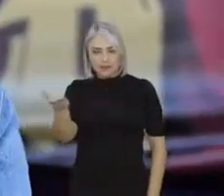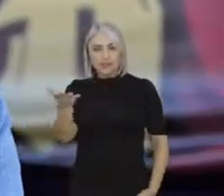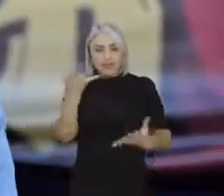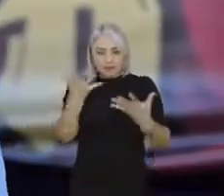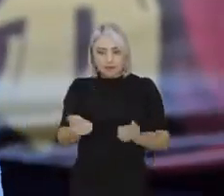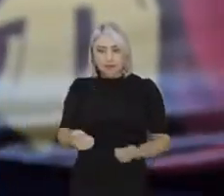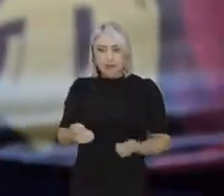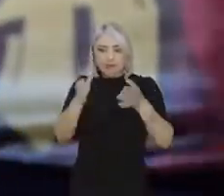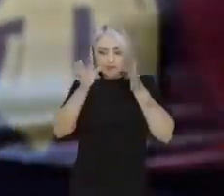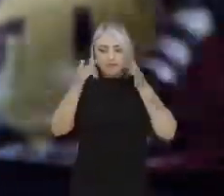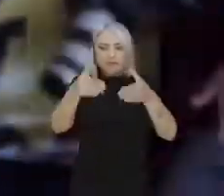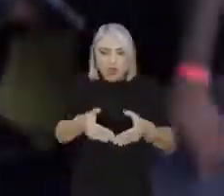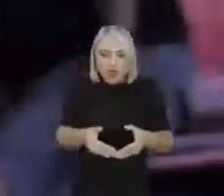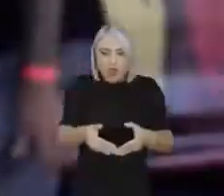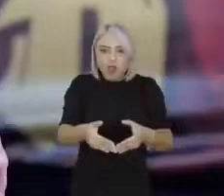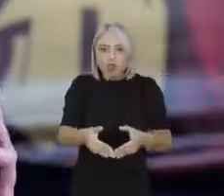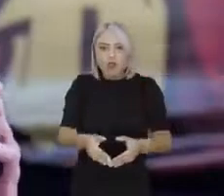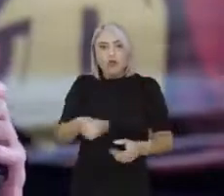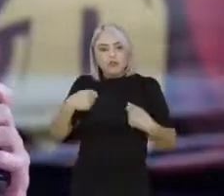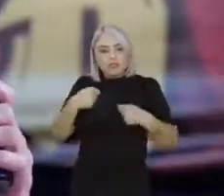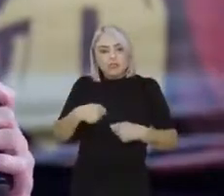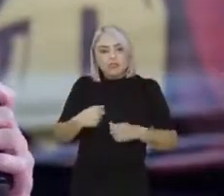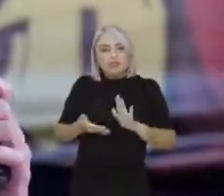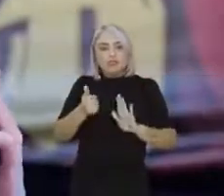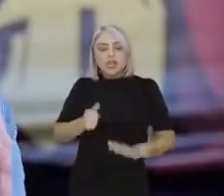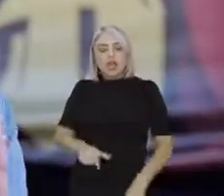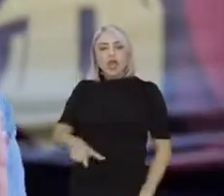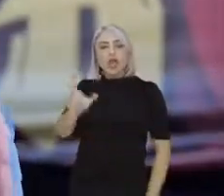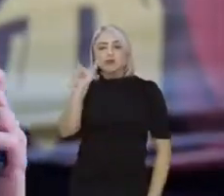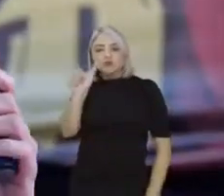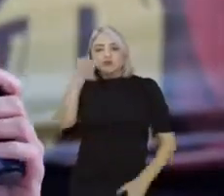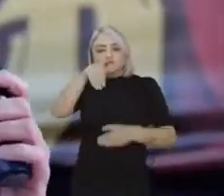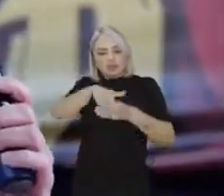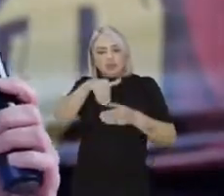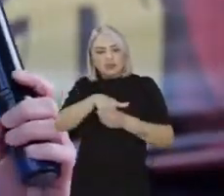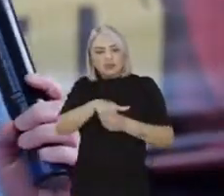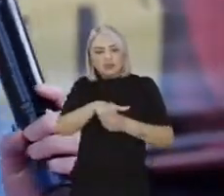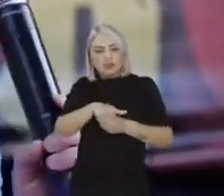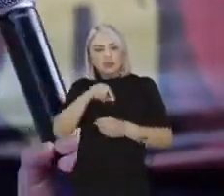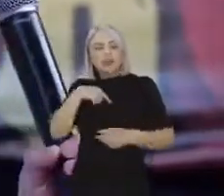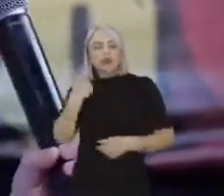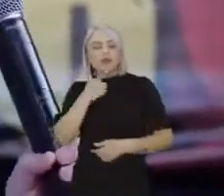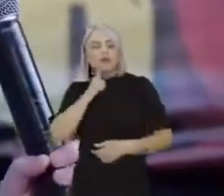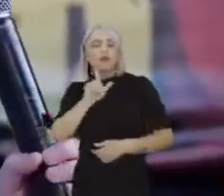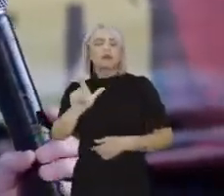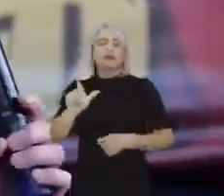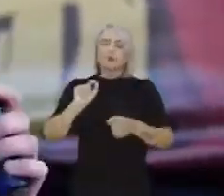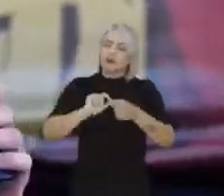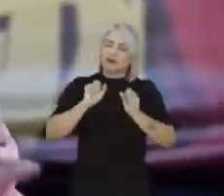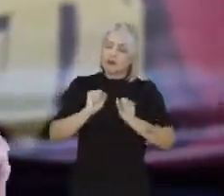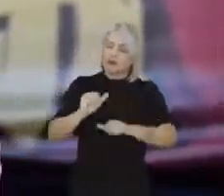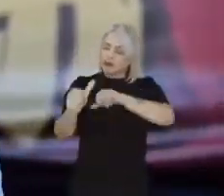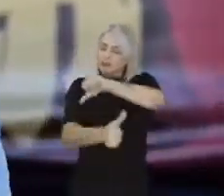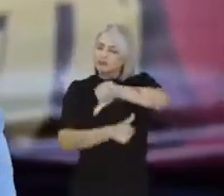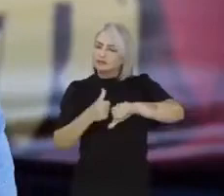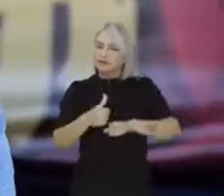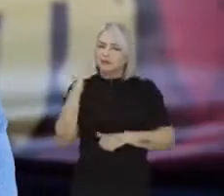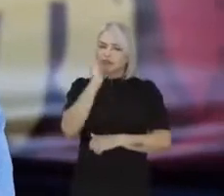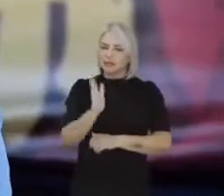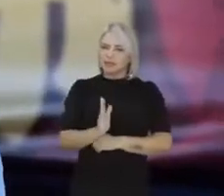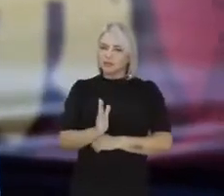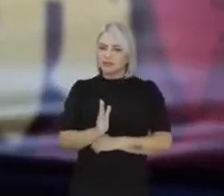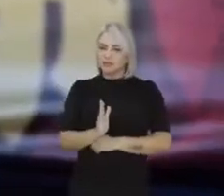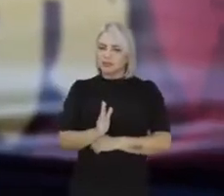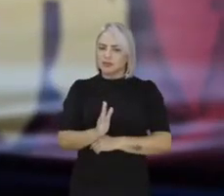tirar o título de eleitor, porque é isso que vai fazer com que a gente possa fazer a transformação do Brasil. E eu não tenho